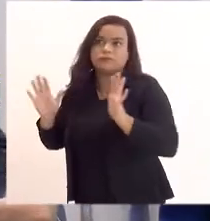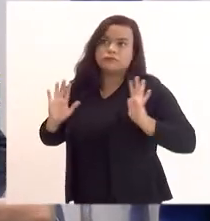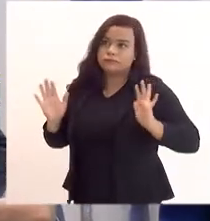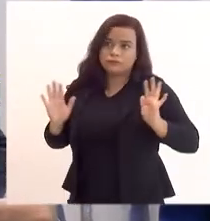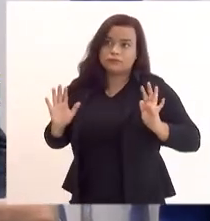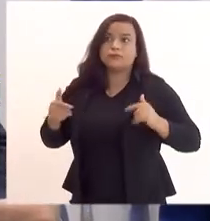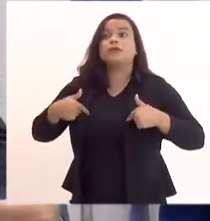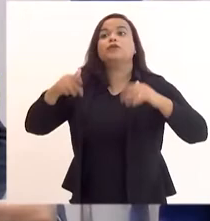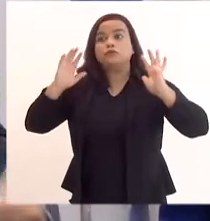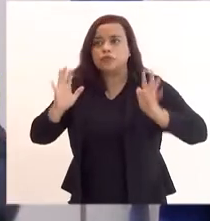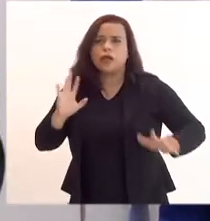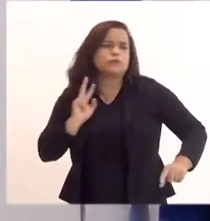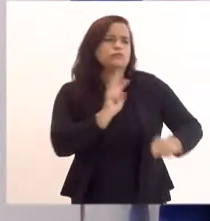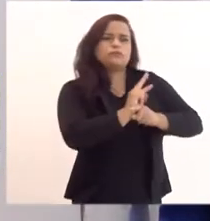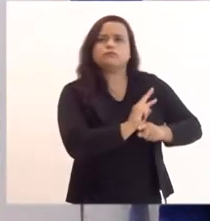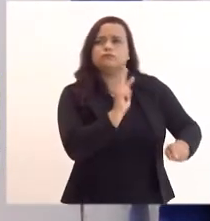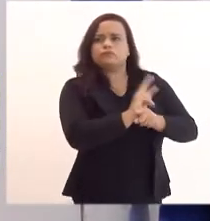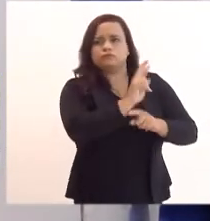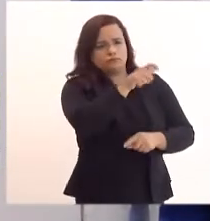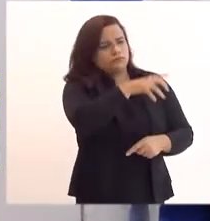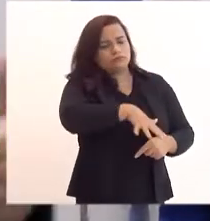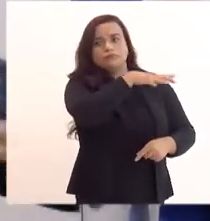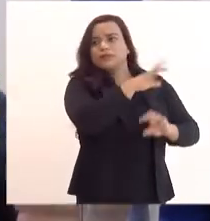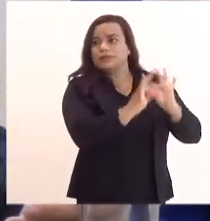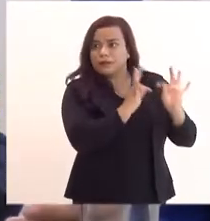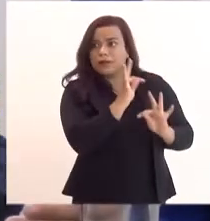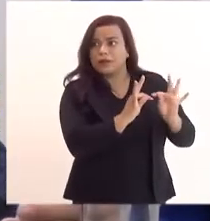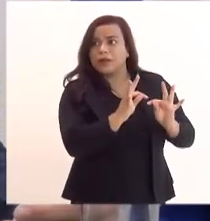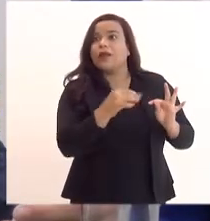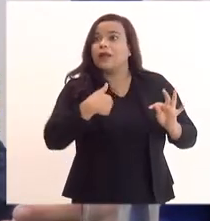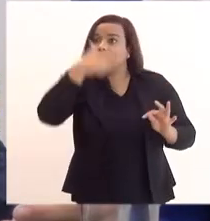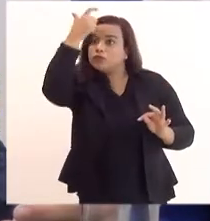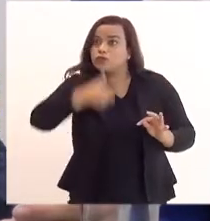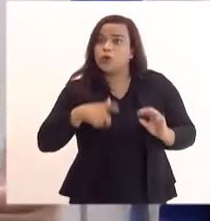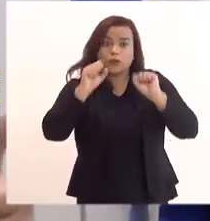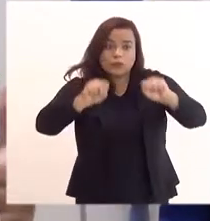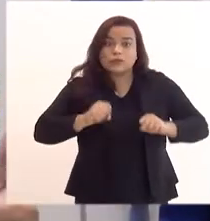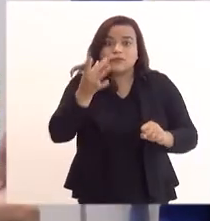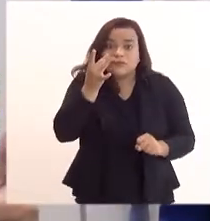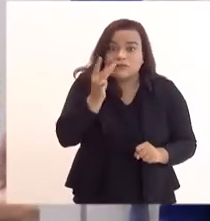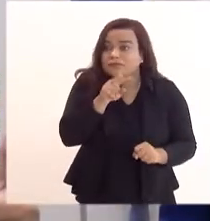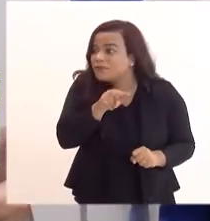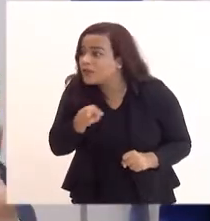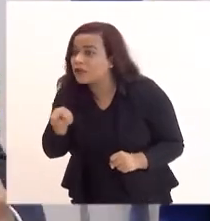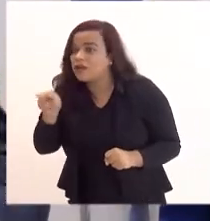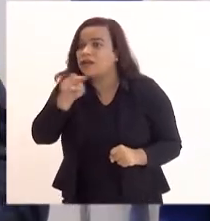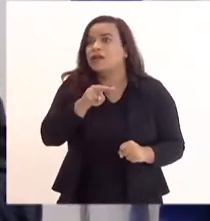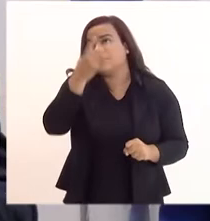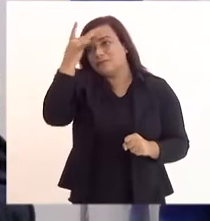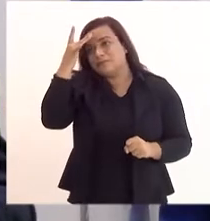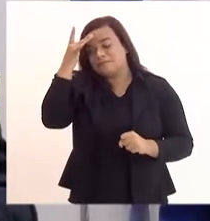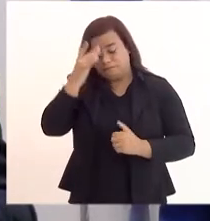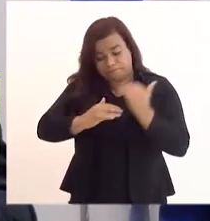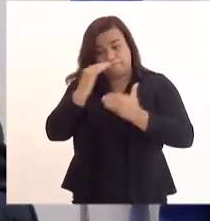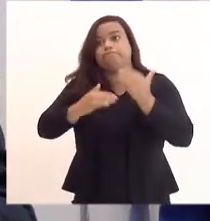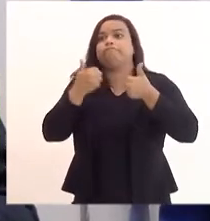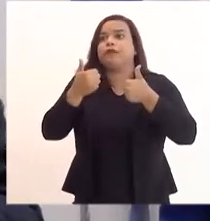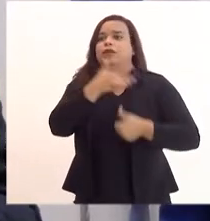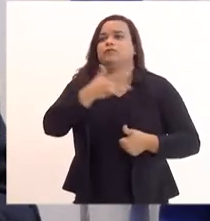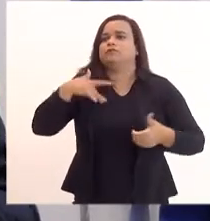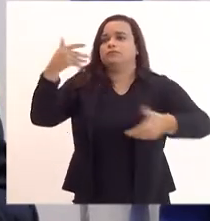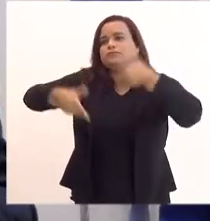o uso terapêutico, mas porque, de fato, eu sou testemunha do que pode fazer este